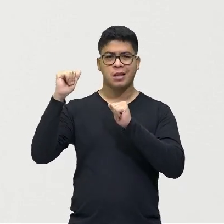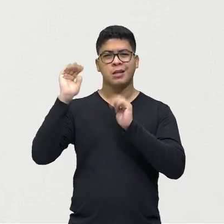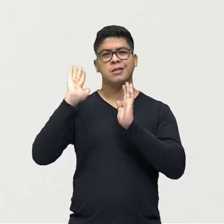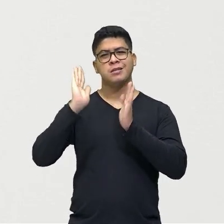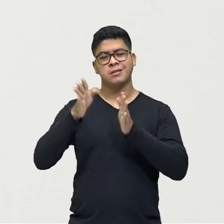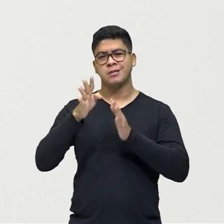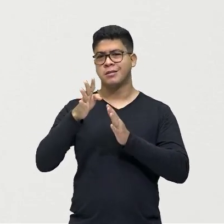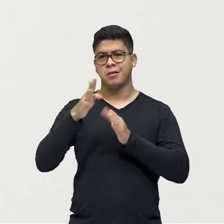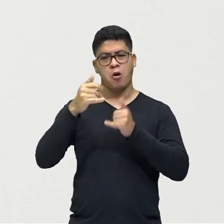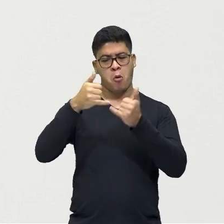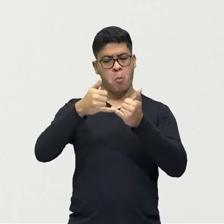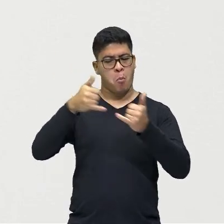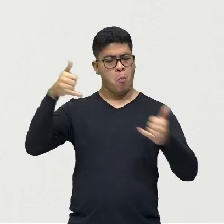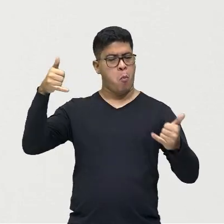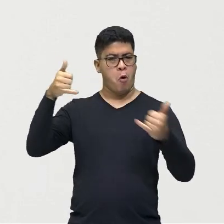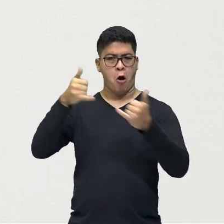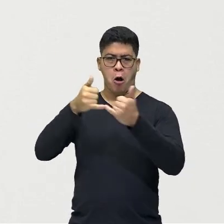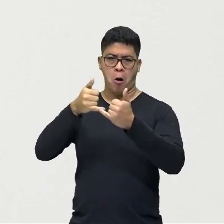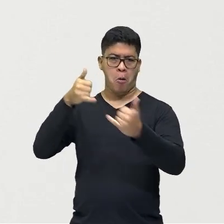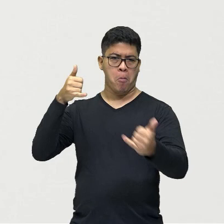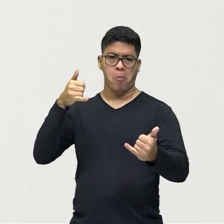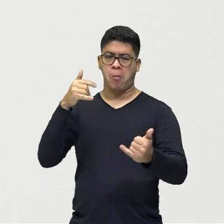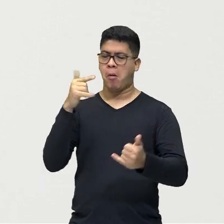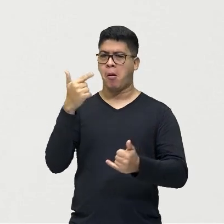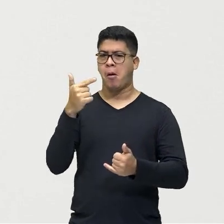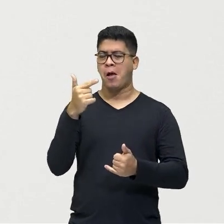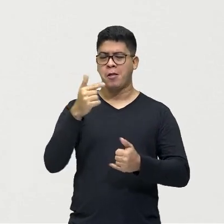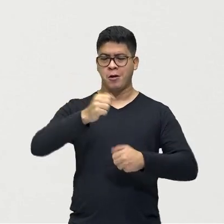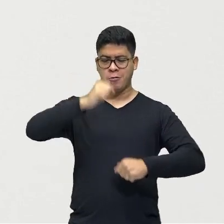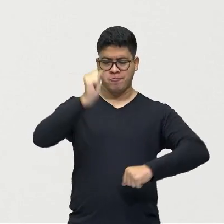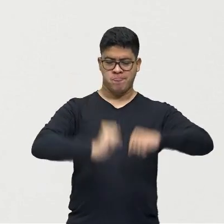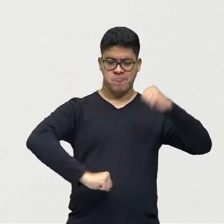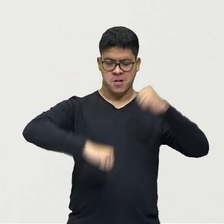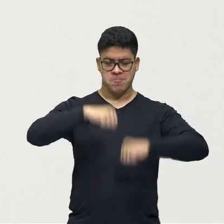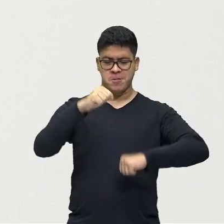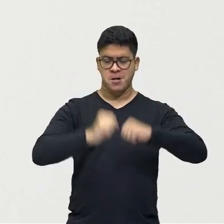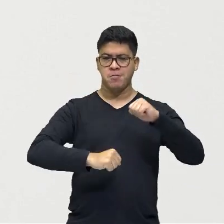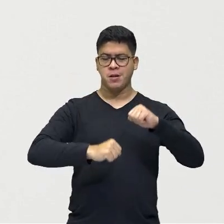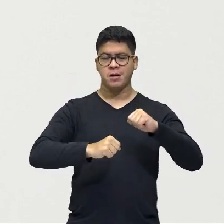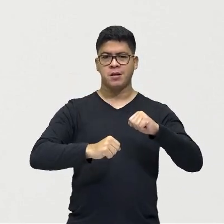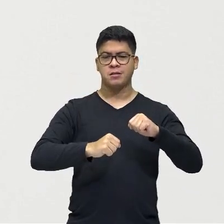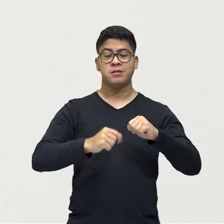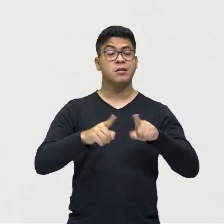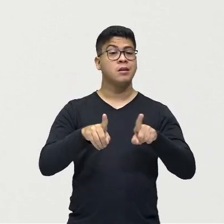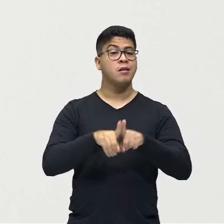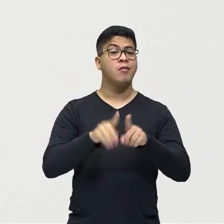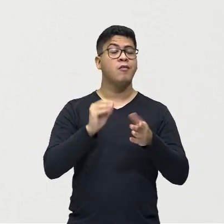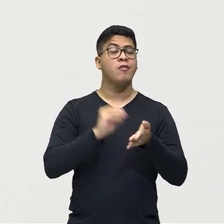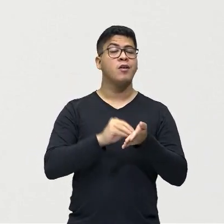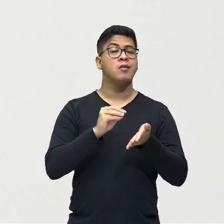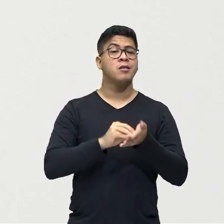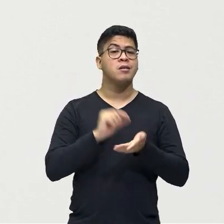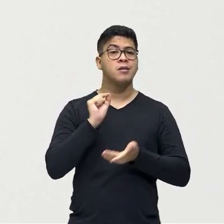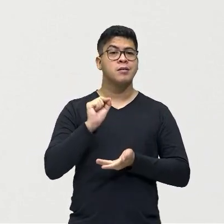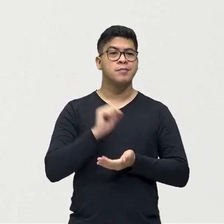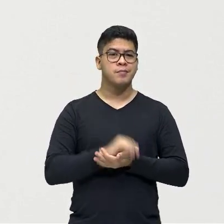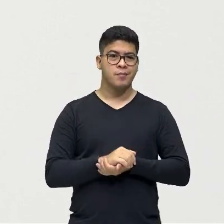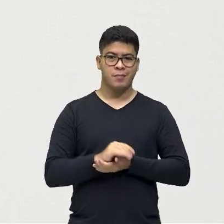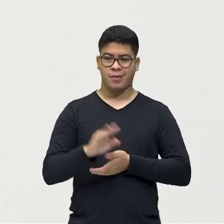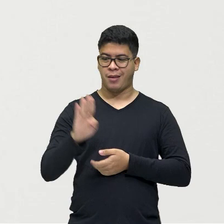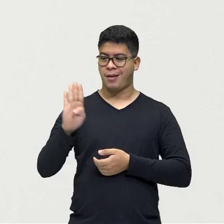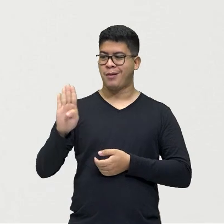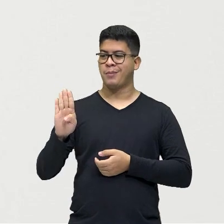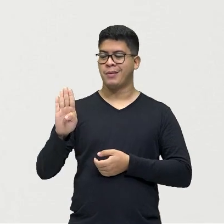não é o pau de fita, já sabe que não é o maracatu e nem o mineiro pau. Logo, sobrou pra gente quem? O